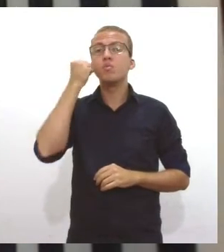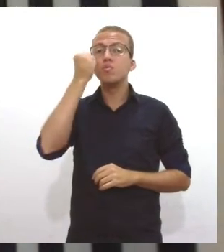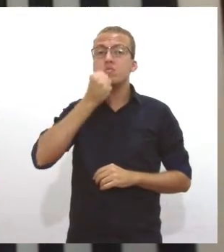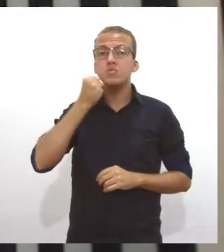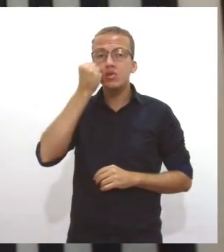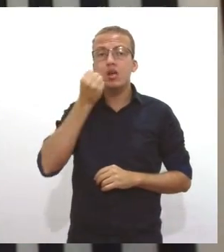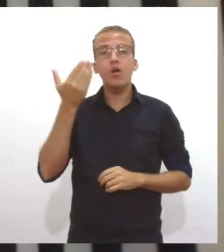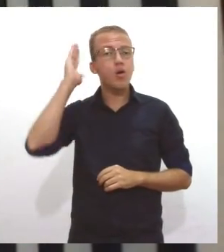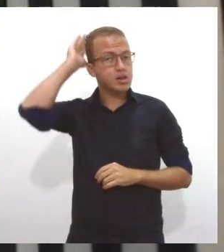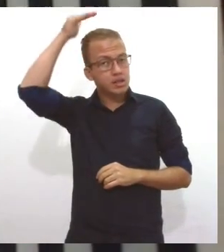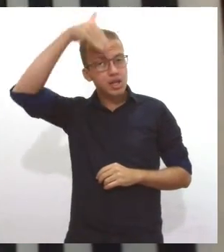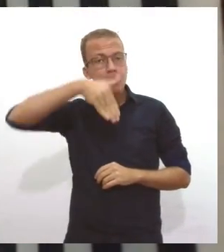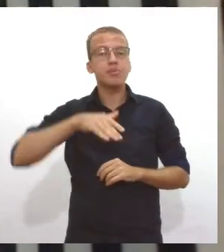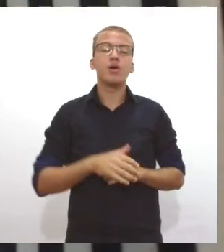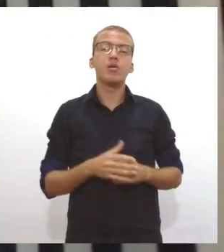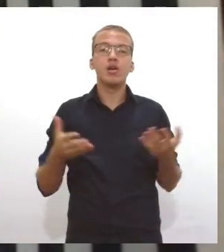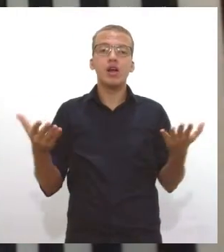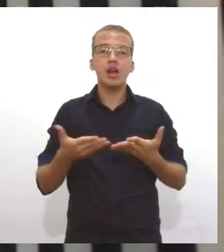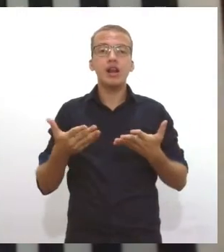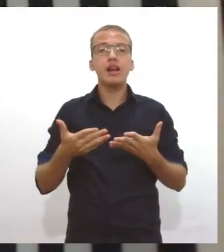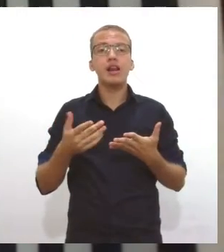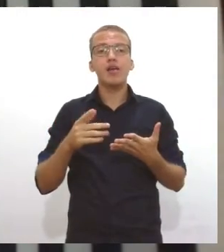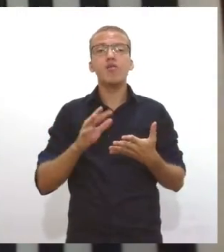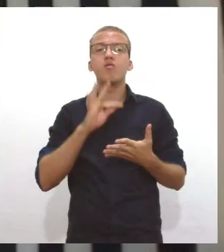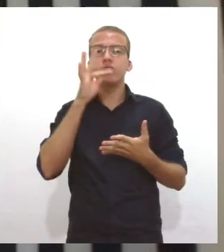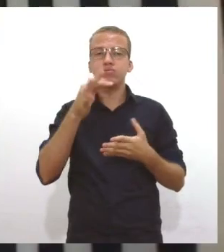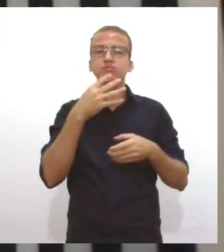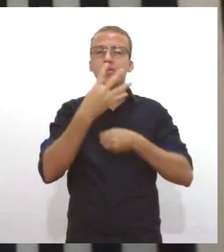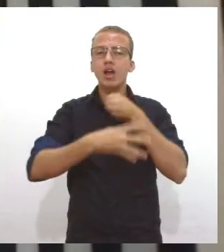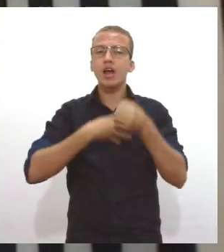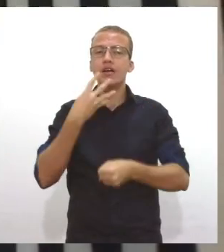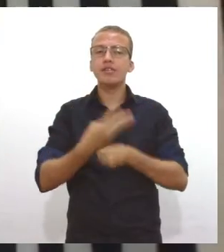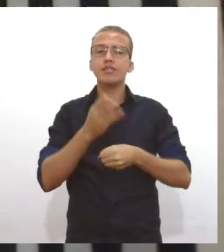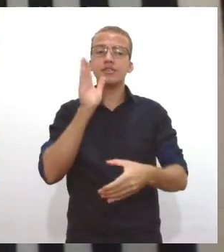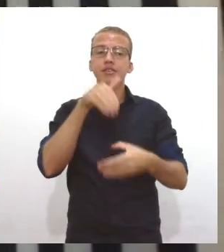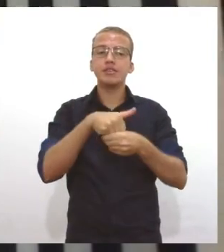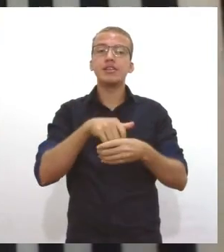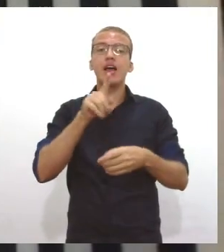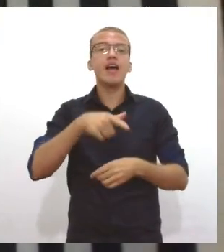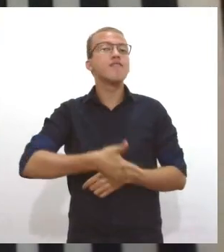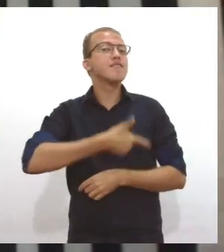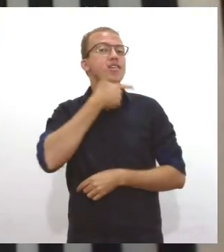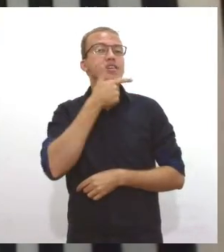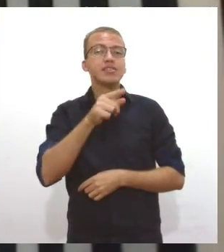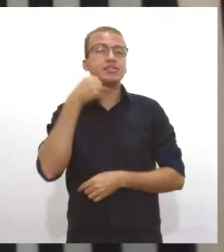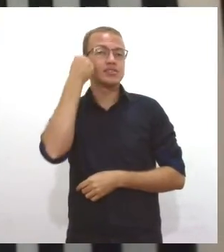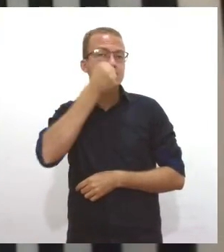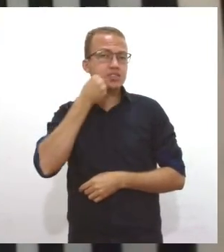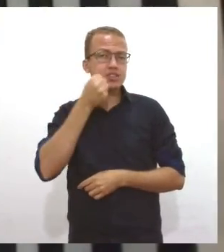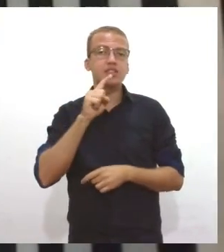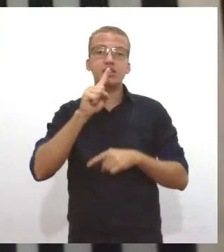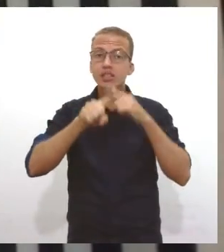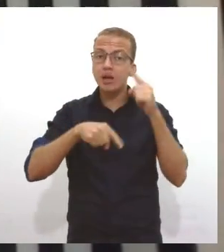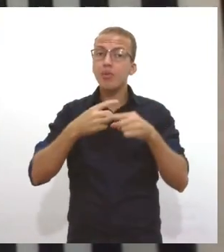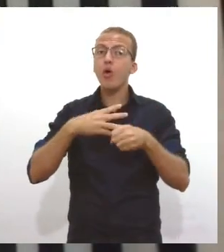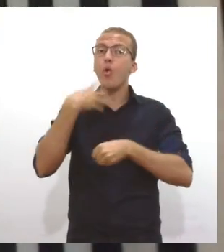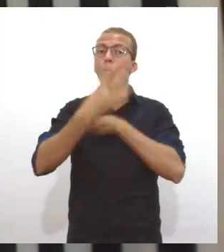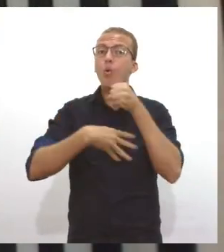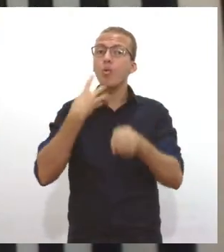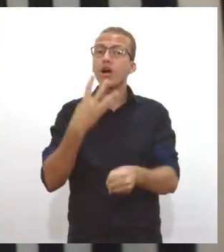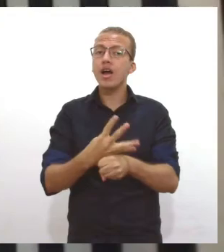é na próxima eleição a disputa vai ser por uma vaga no senado quatro anos depois é disputa